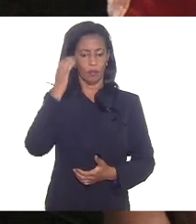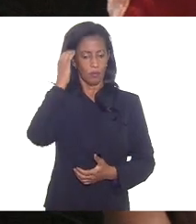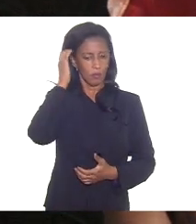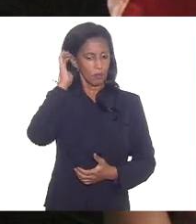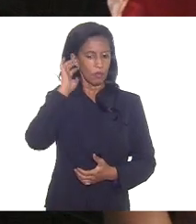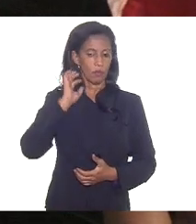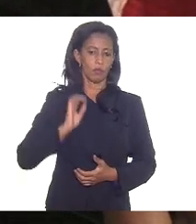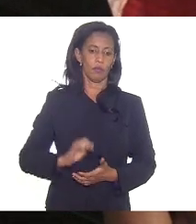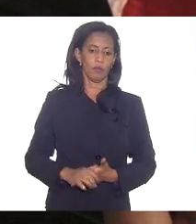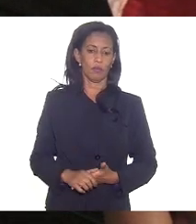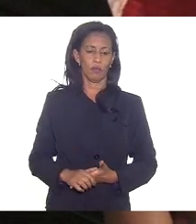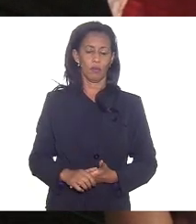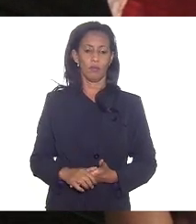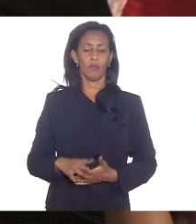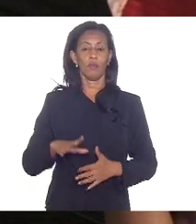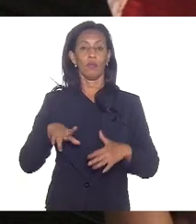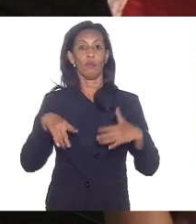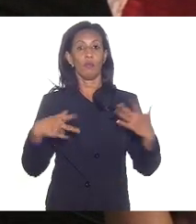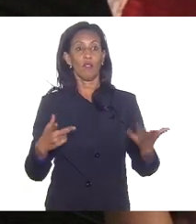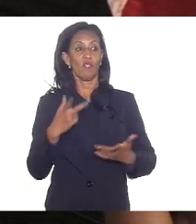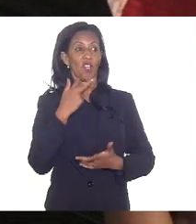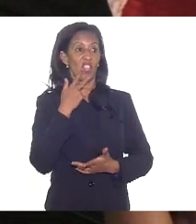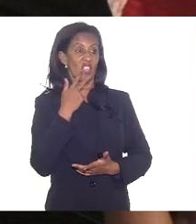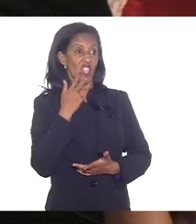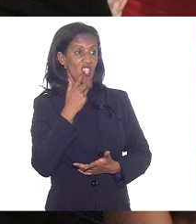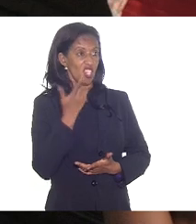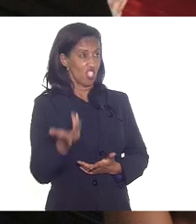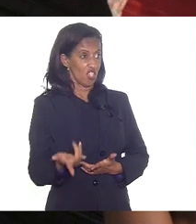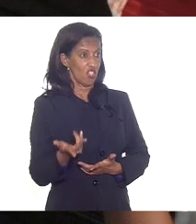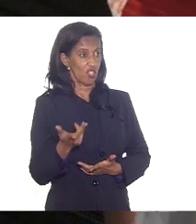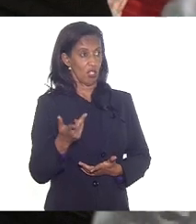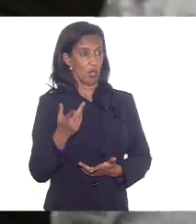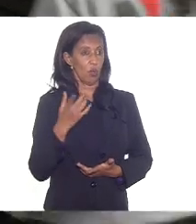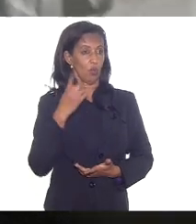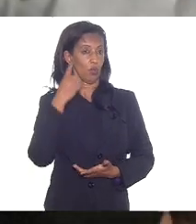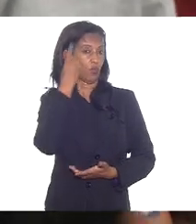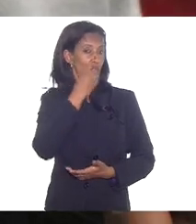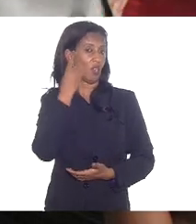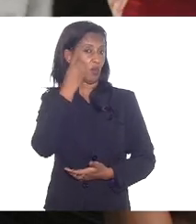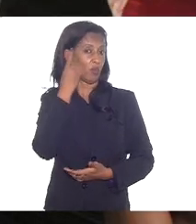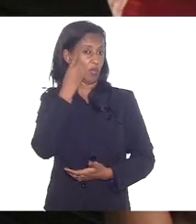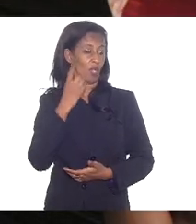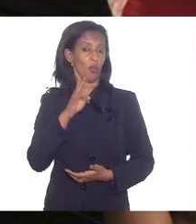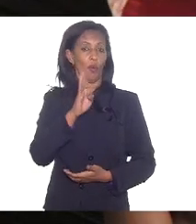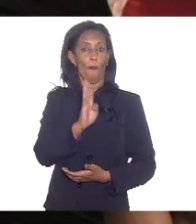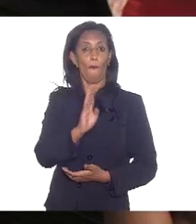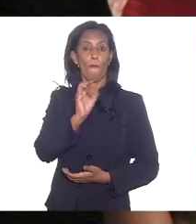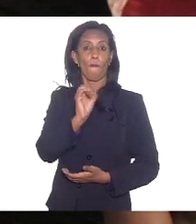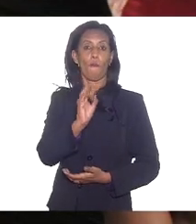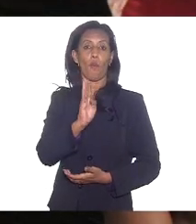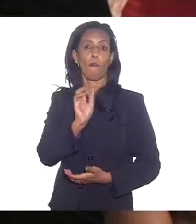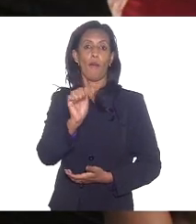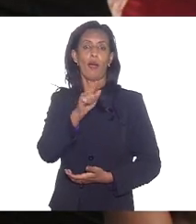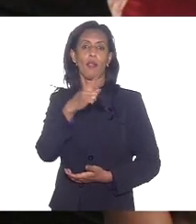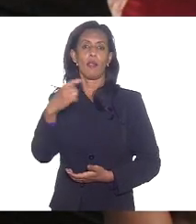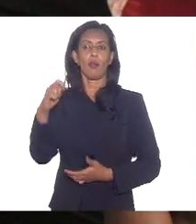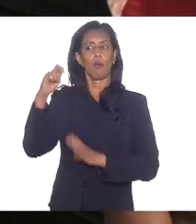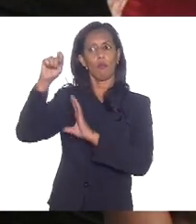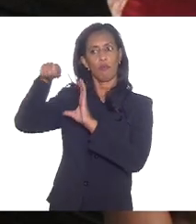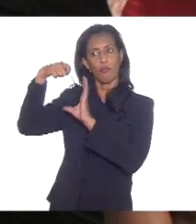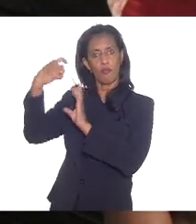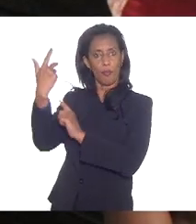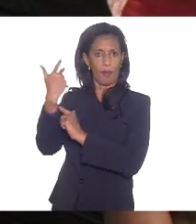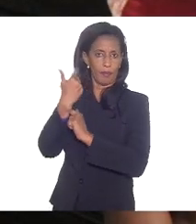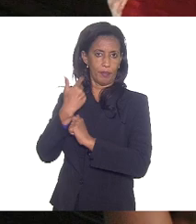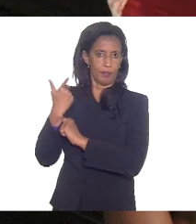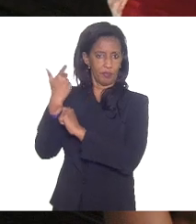tinha deputado bobalhão me filmando. Não chamei ninguém de idiota, nem falei palavrão. Não quero apequenar o parlamento, não